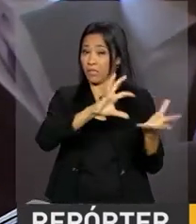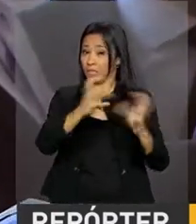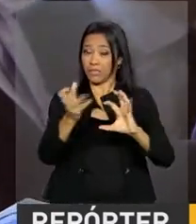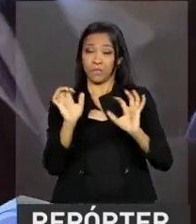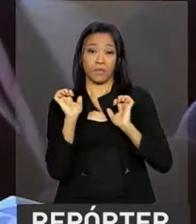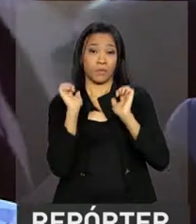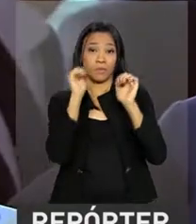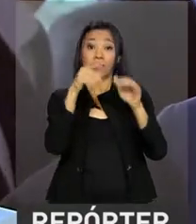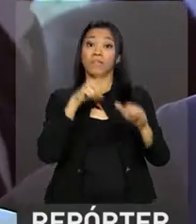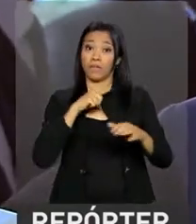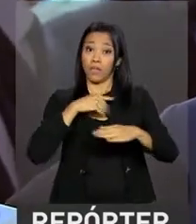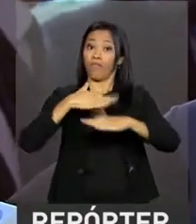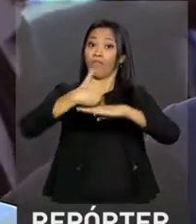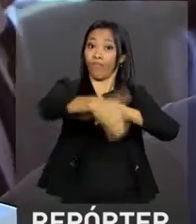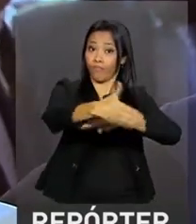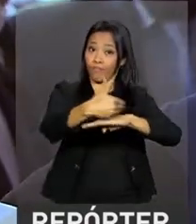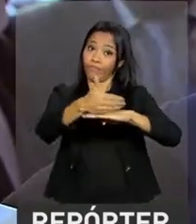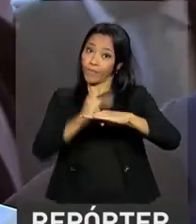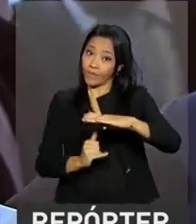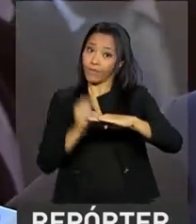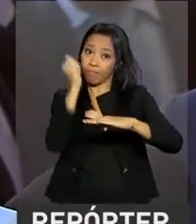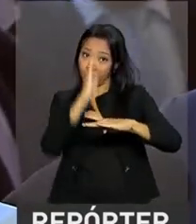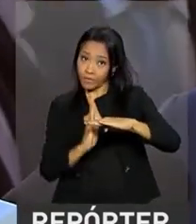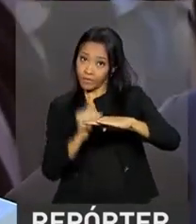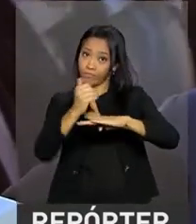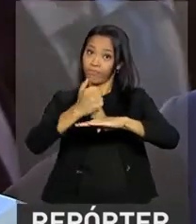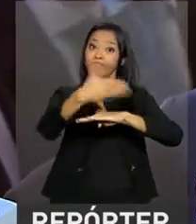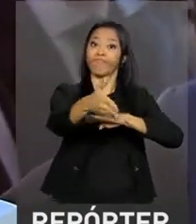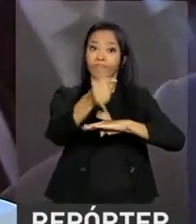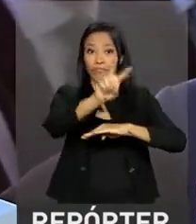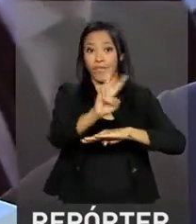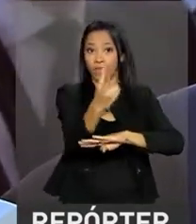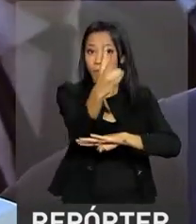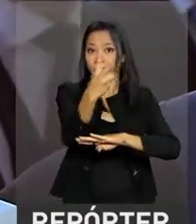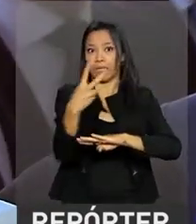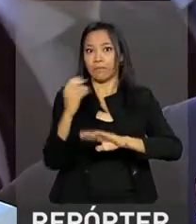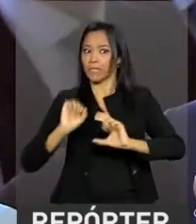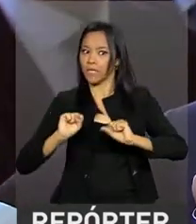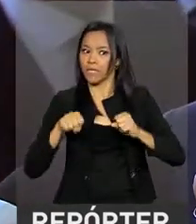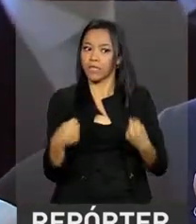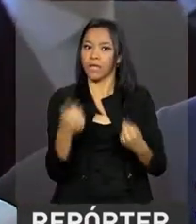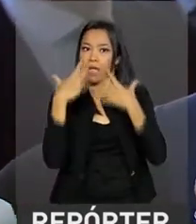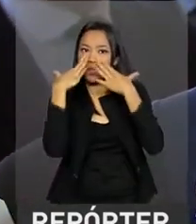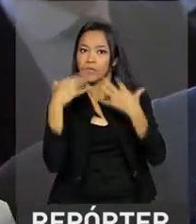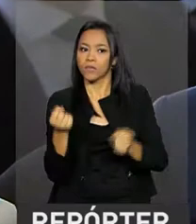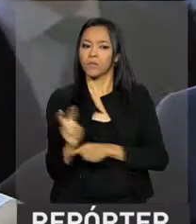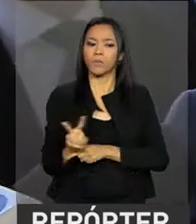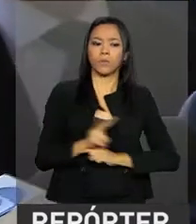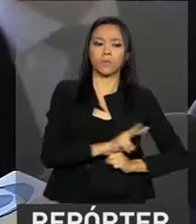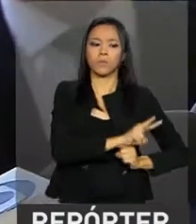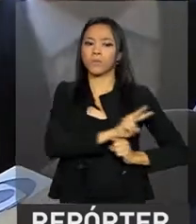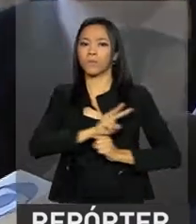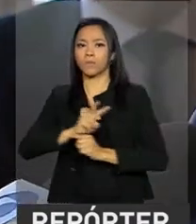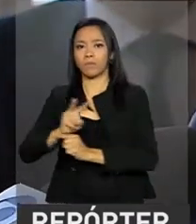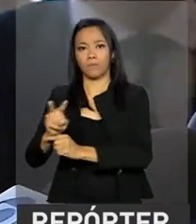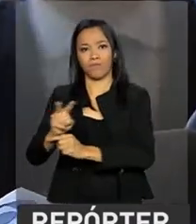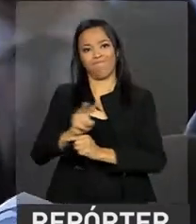fronteira grande com o Brasil e, portanto, temos que pôr uma atenção redobrada, né? Seria diferente se